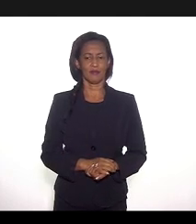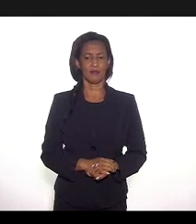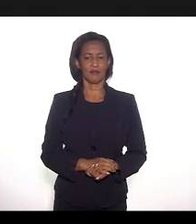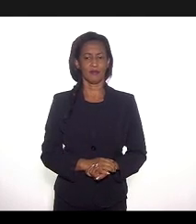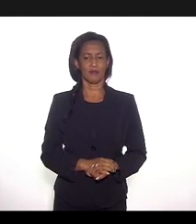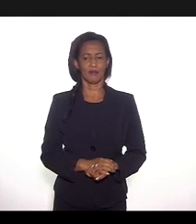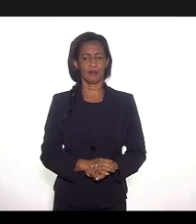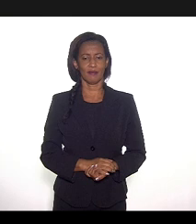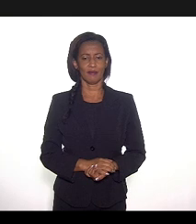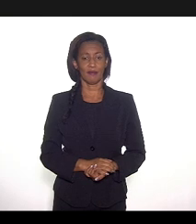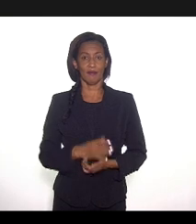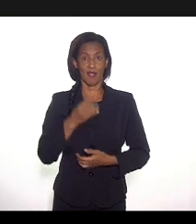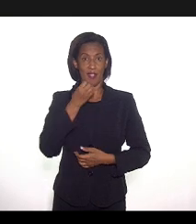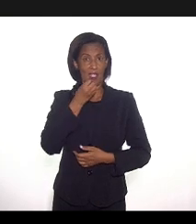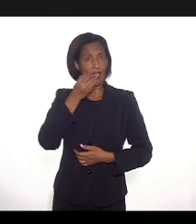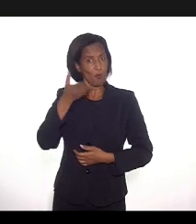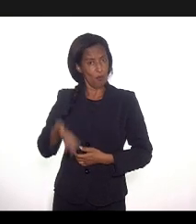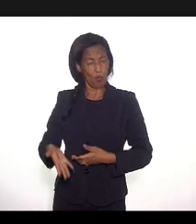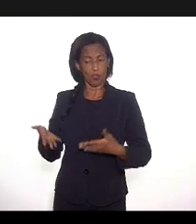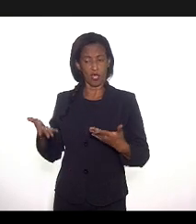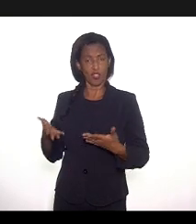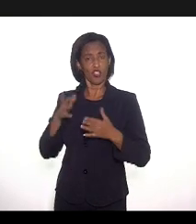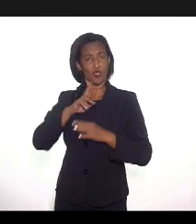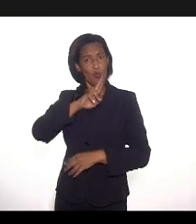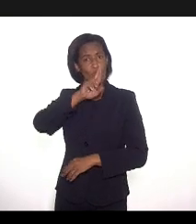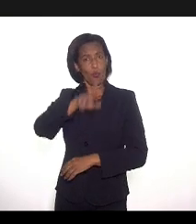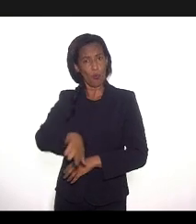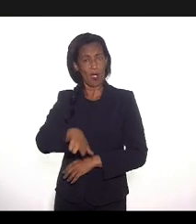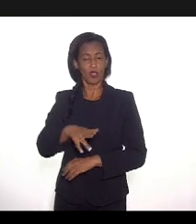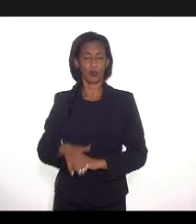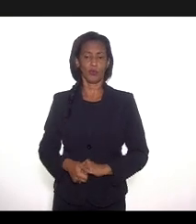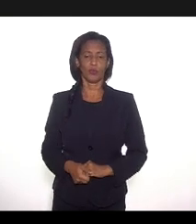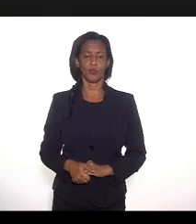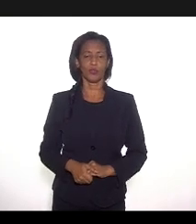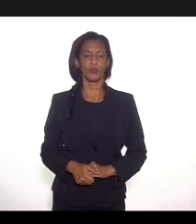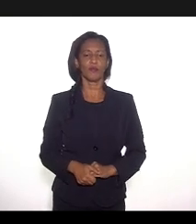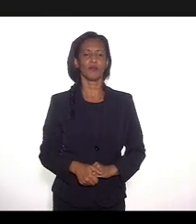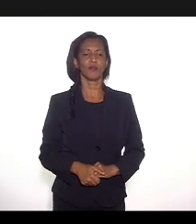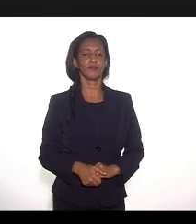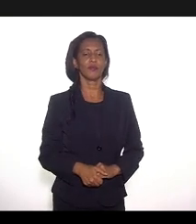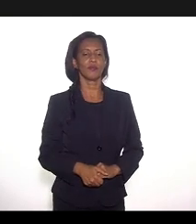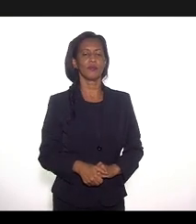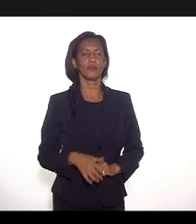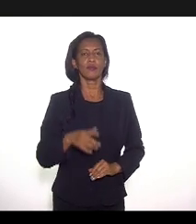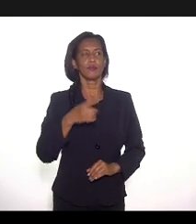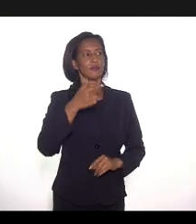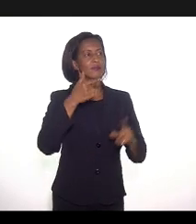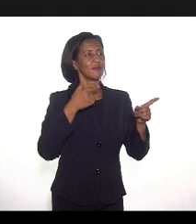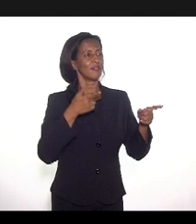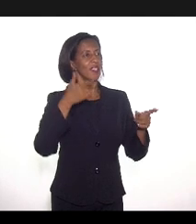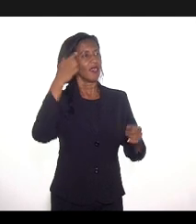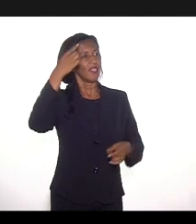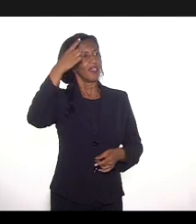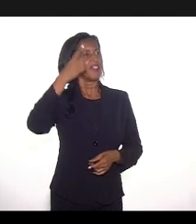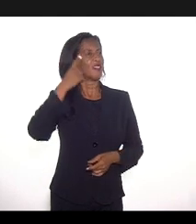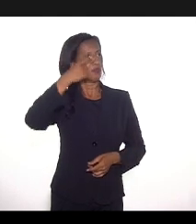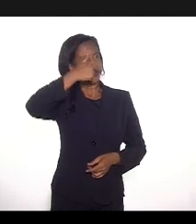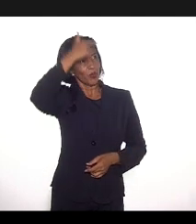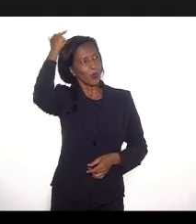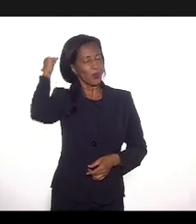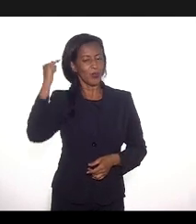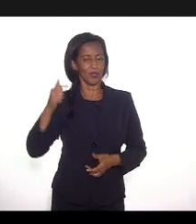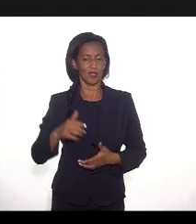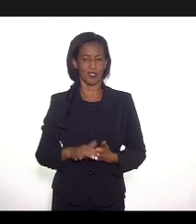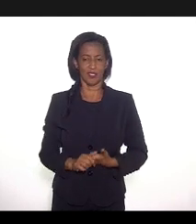É bom que a gente chegue ao consenso, isso. Oi, deputado Luiz Paulo. Deputado Luiz Paulo. Olha só. Bom, pelo menos